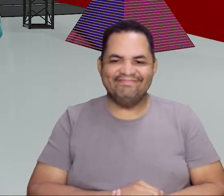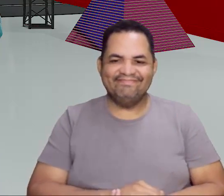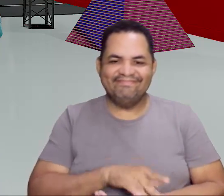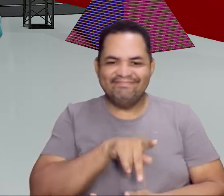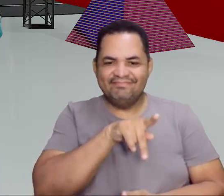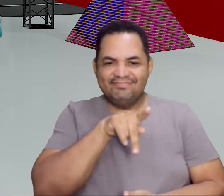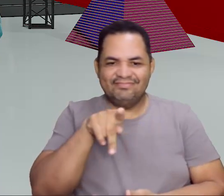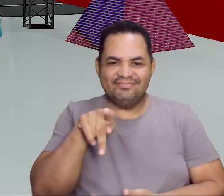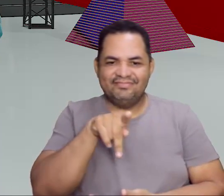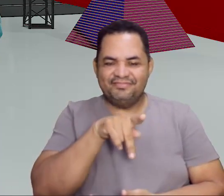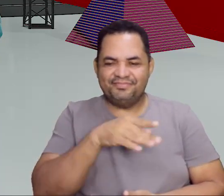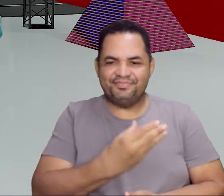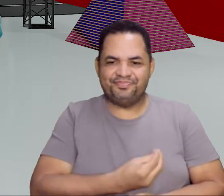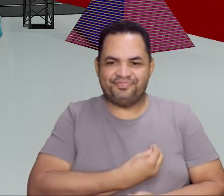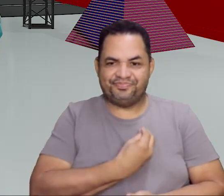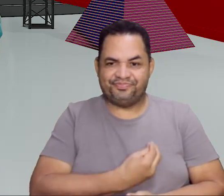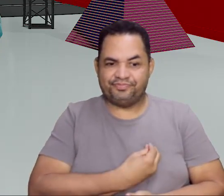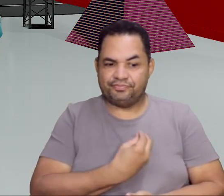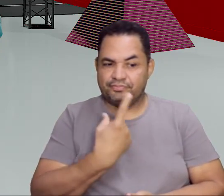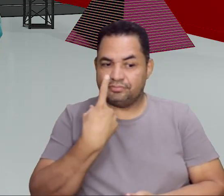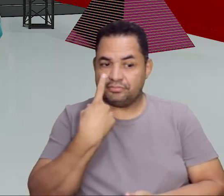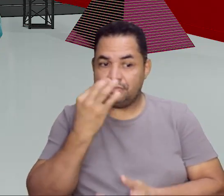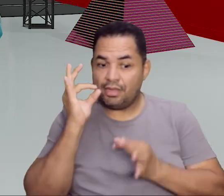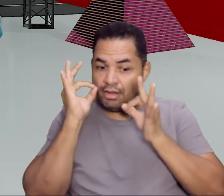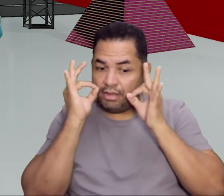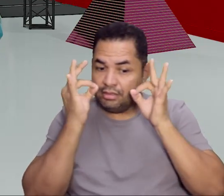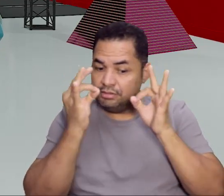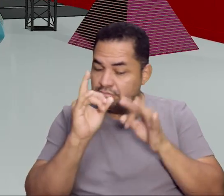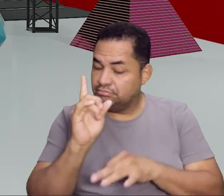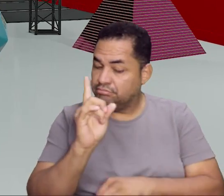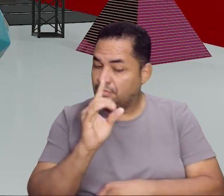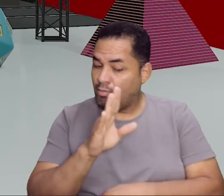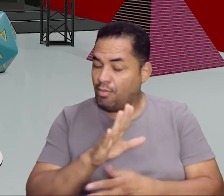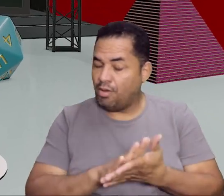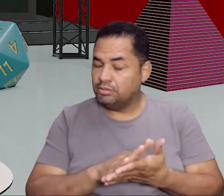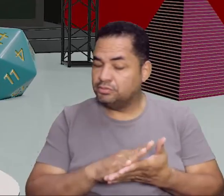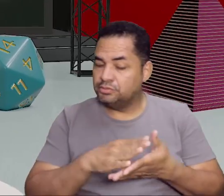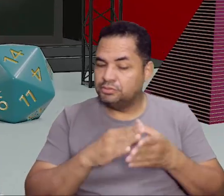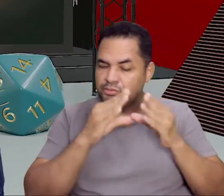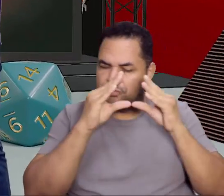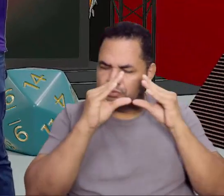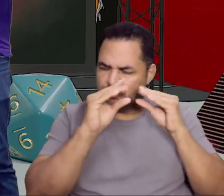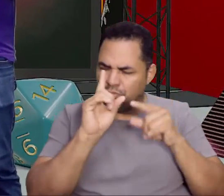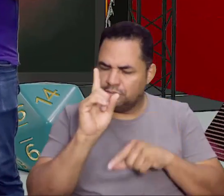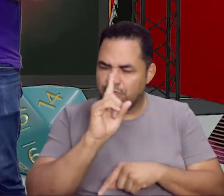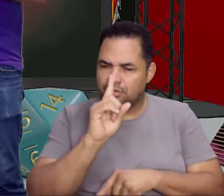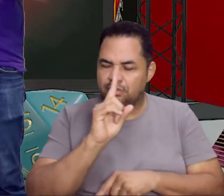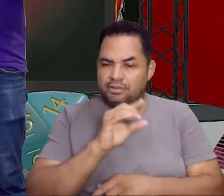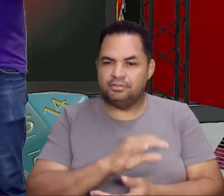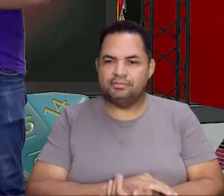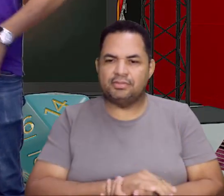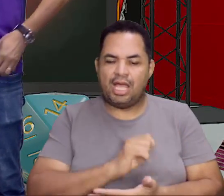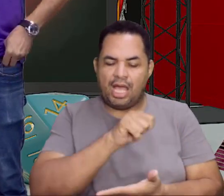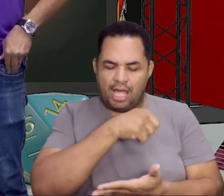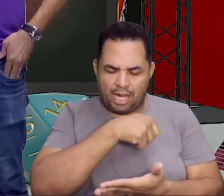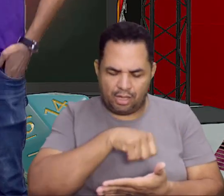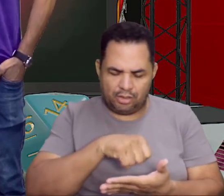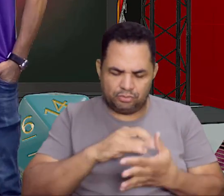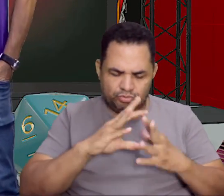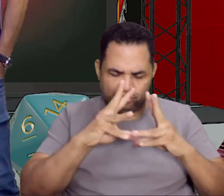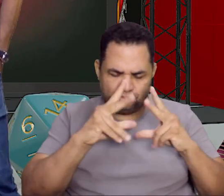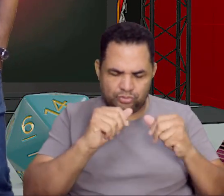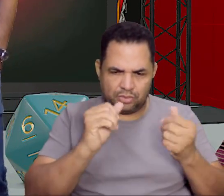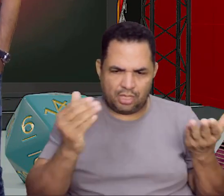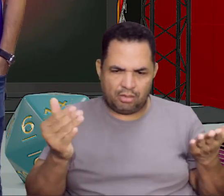professor ó de olho aí se ninguém vai dormir agora porque agora é a hora de fazer a revisão anotar tudinho para fazer a atividade